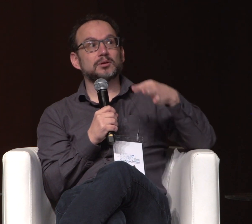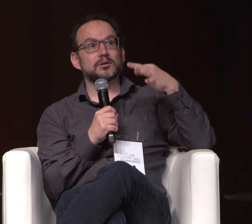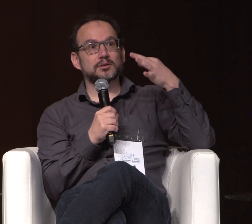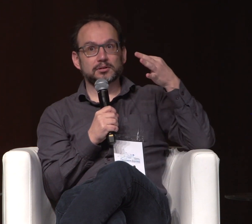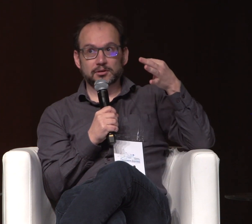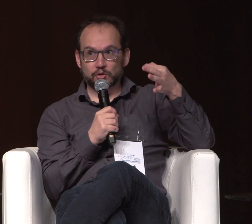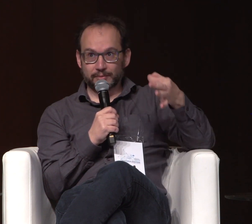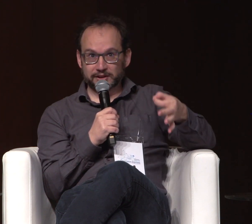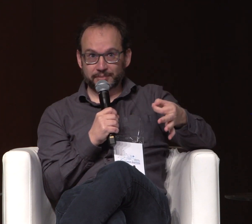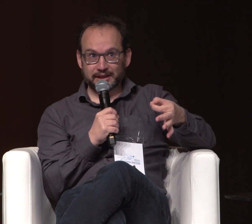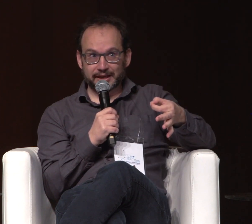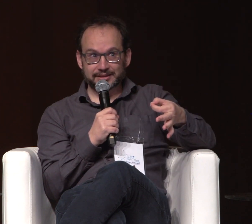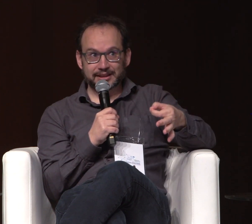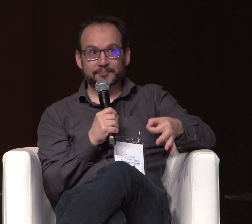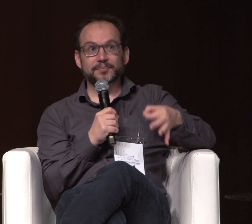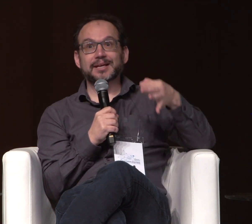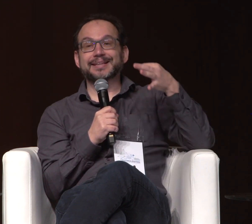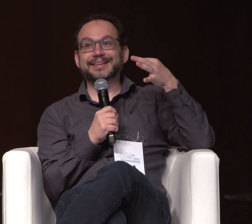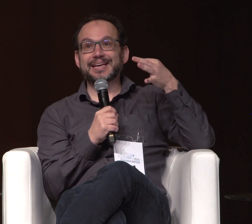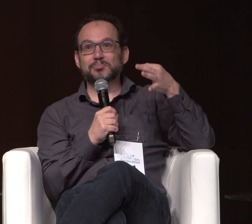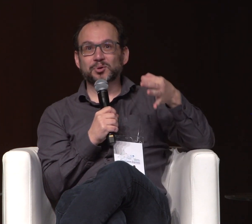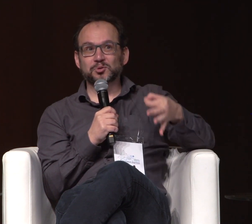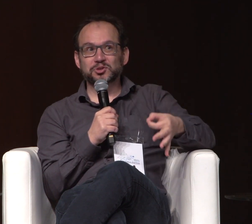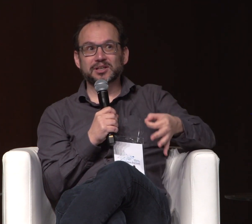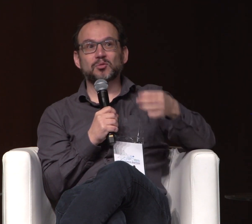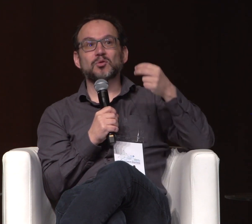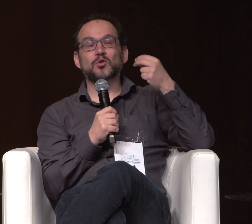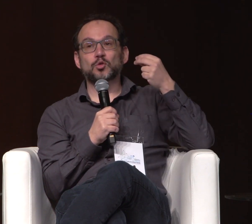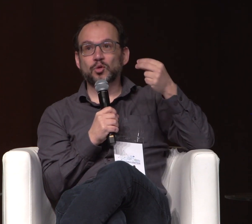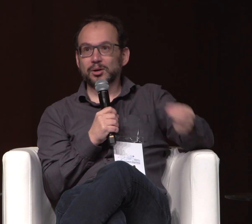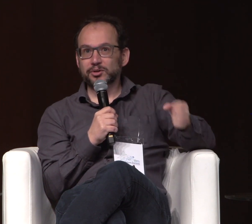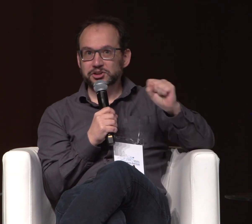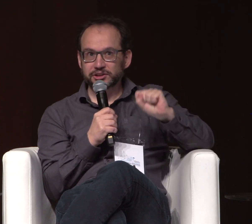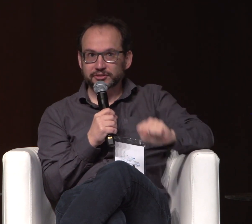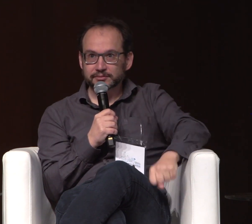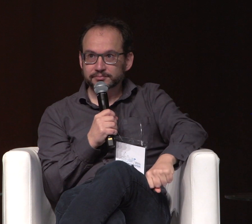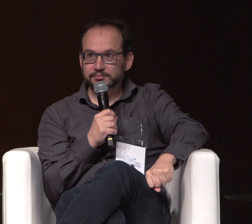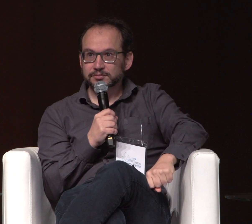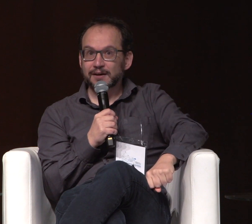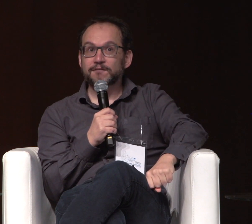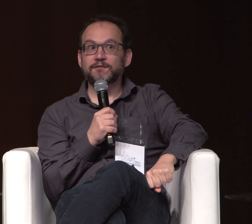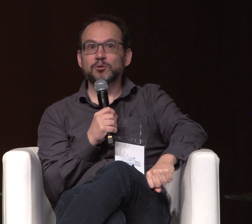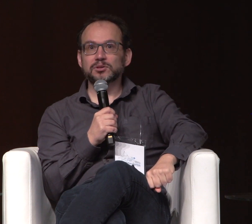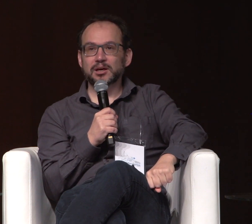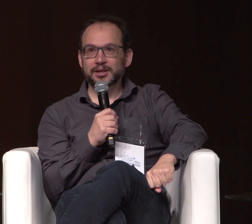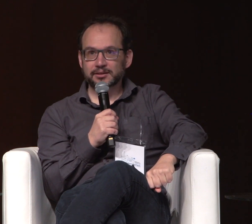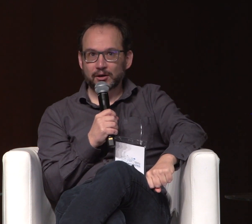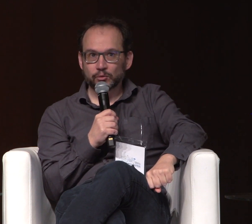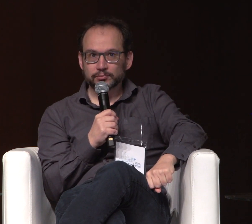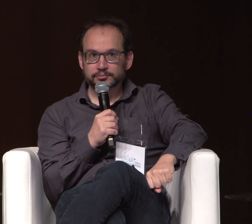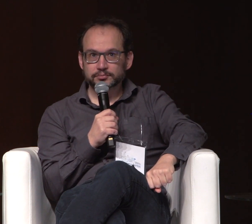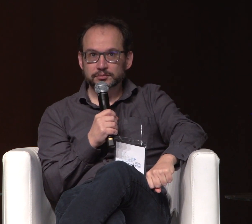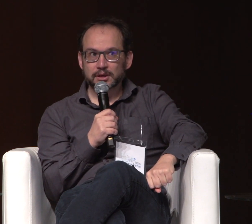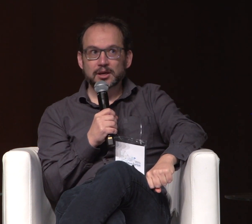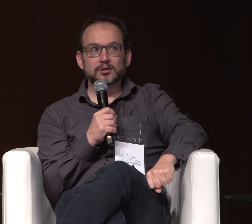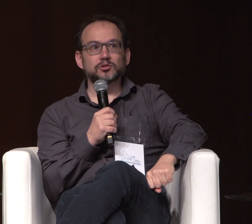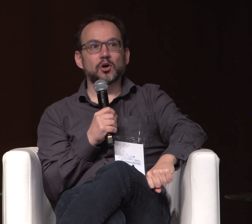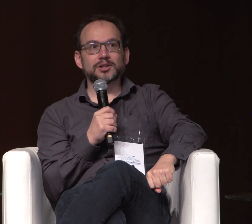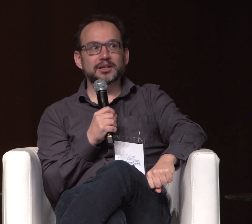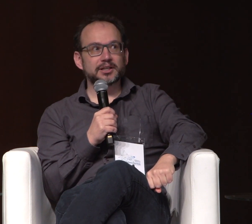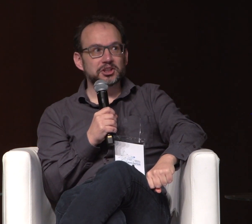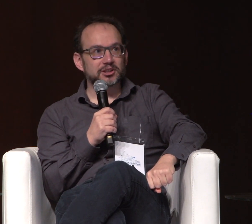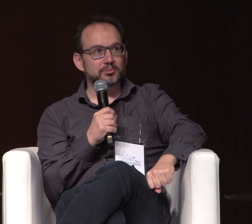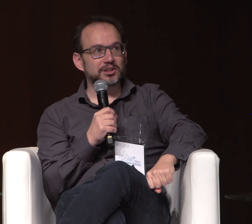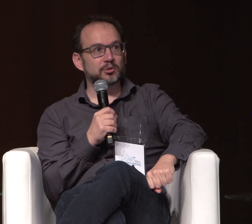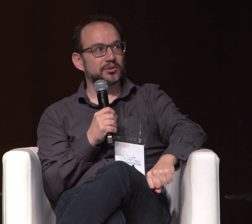fazendo uma experiência de produção colaborativa. Fundamental.